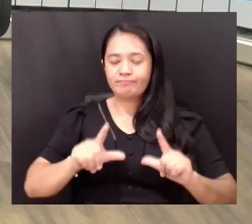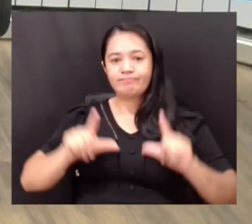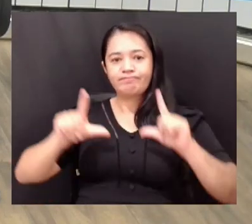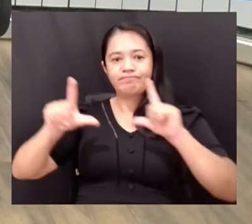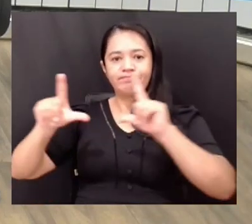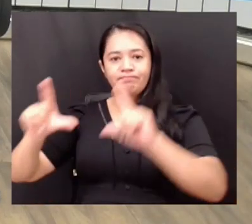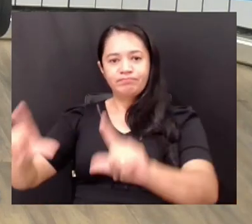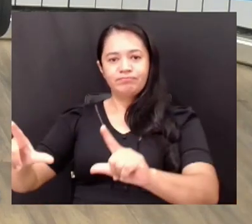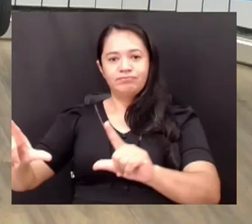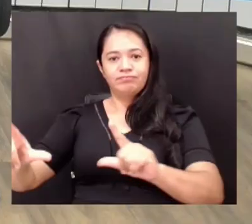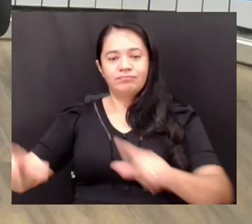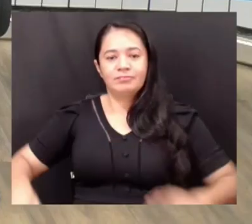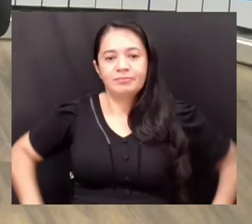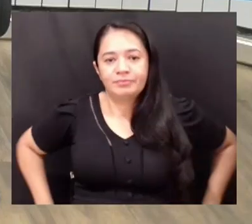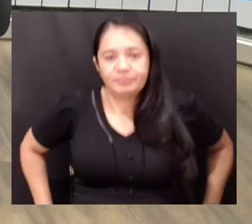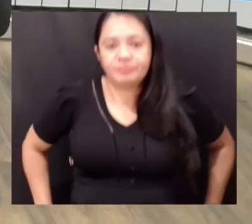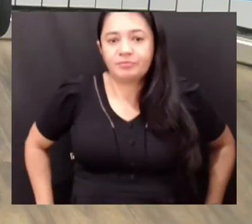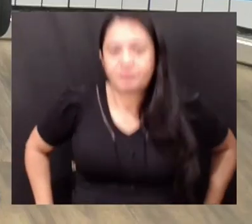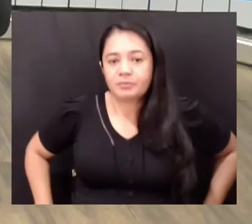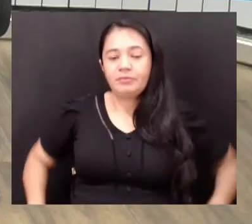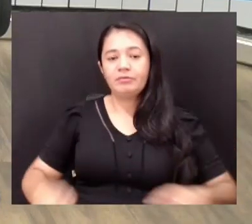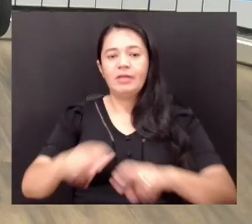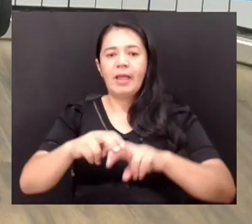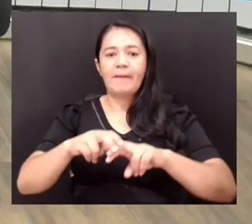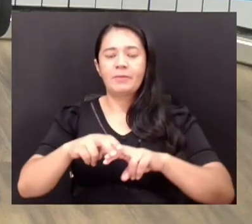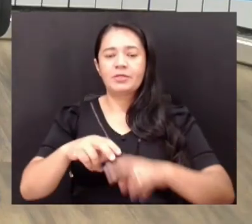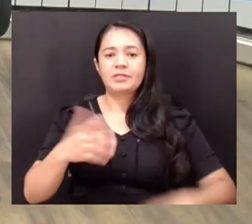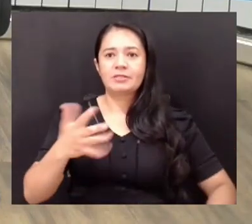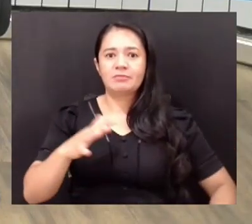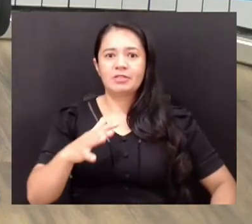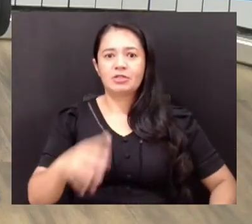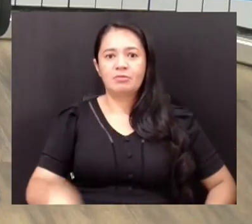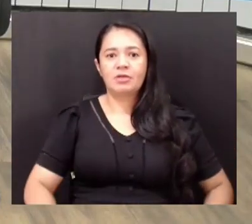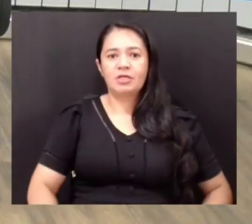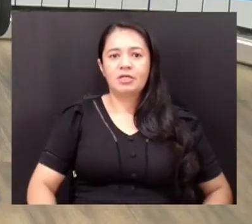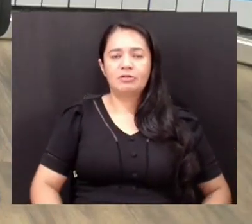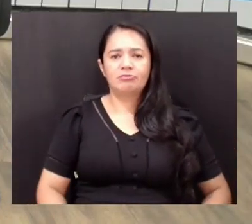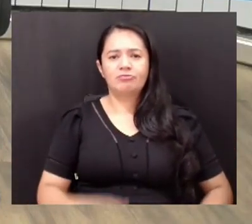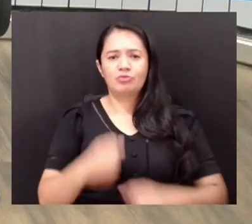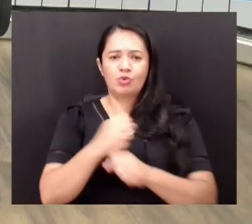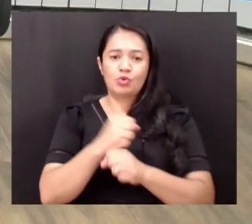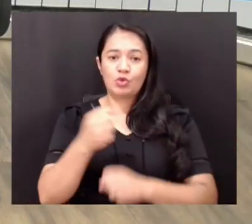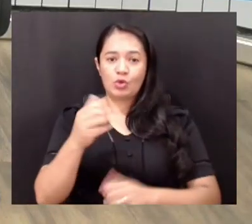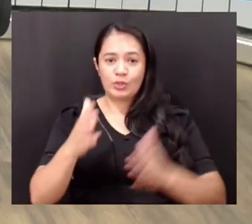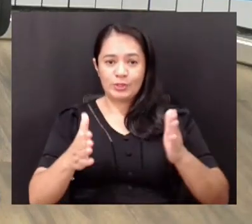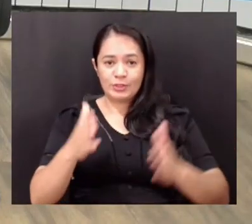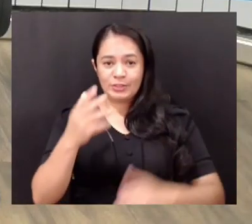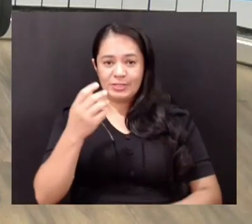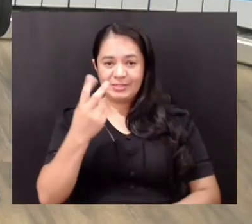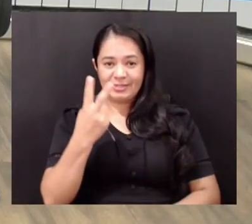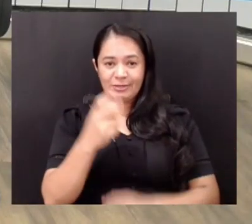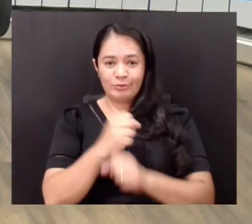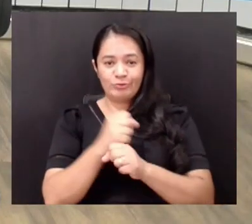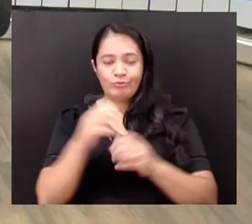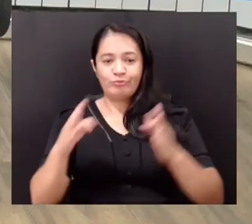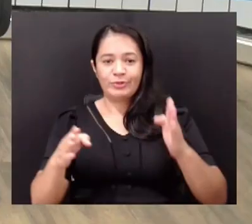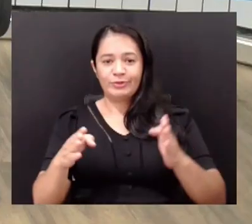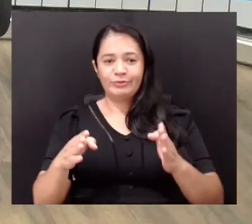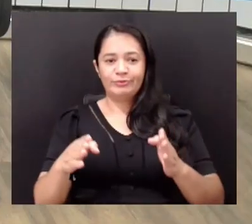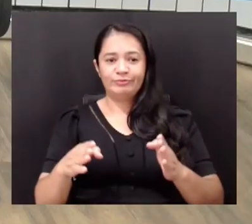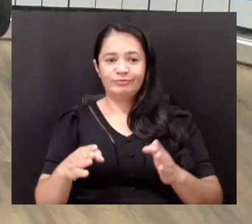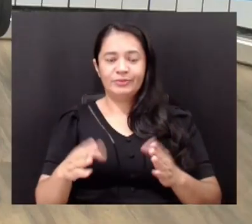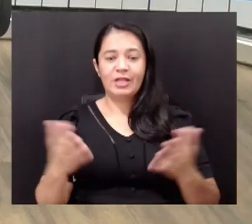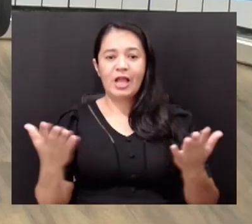um período de 2 anos. E a bola da vez, como você bem falou agora, é a atualização da